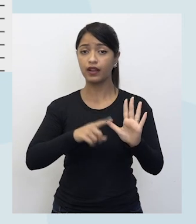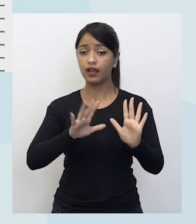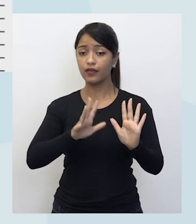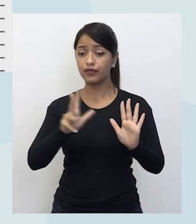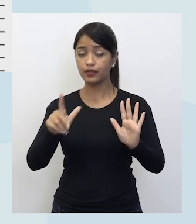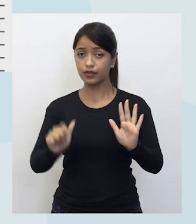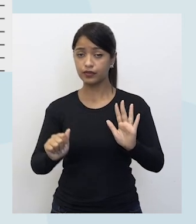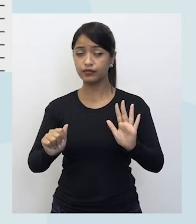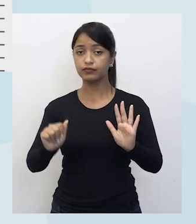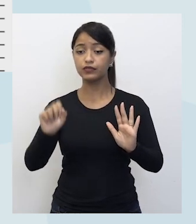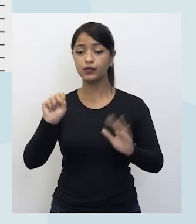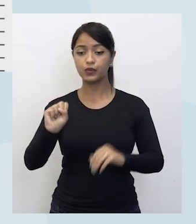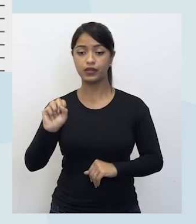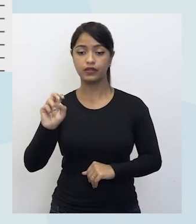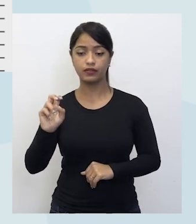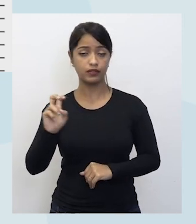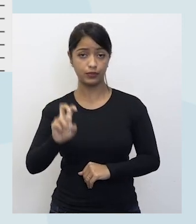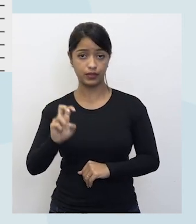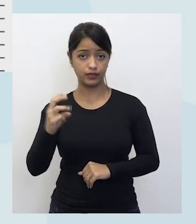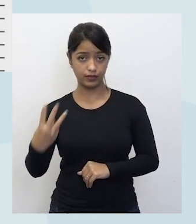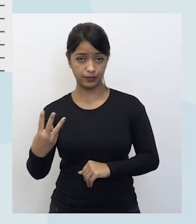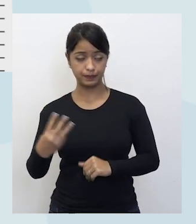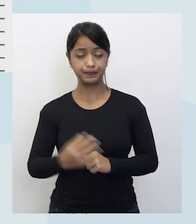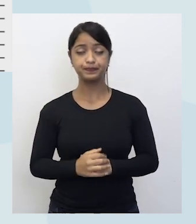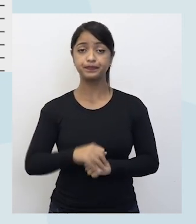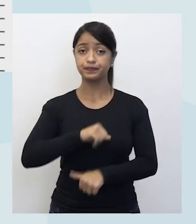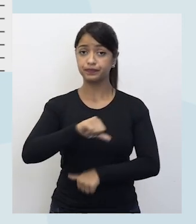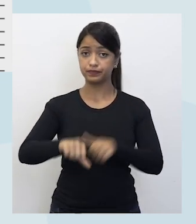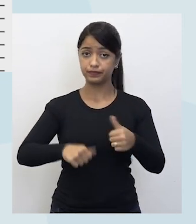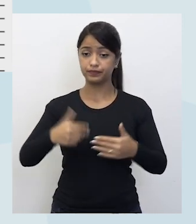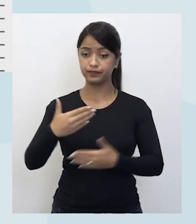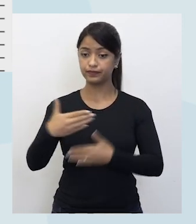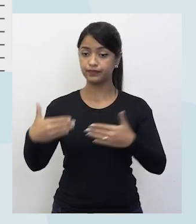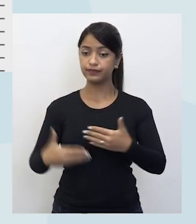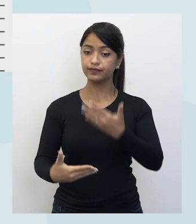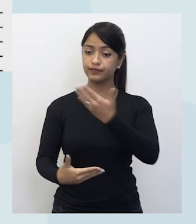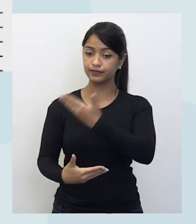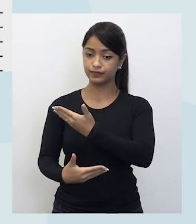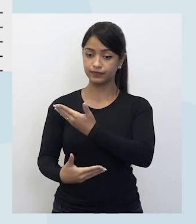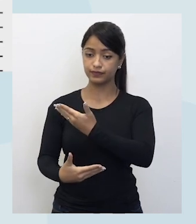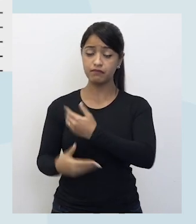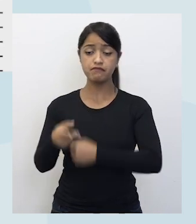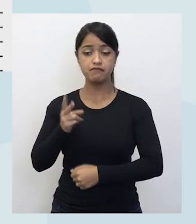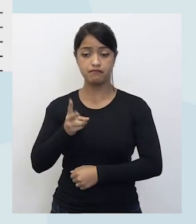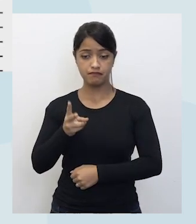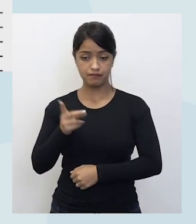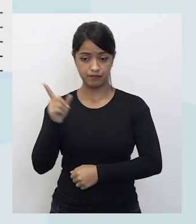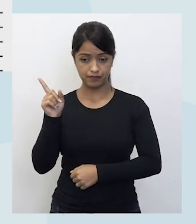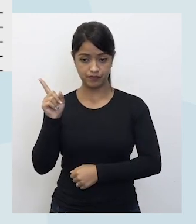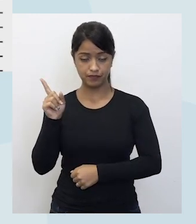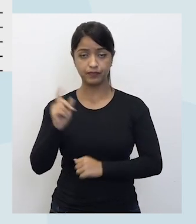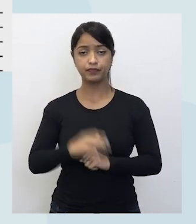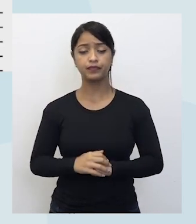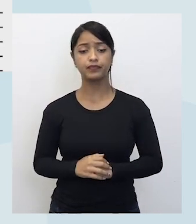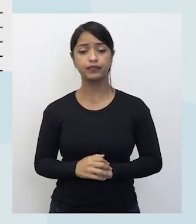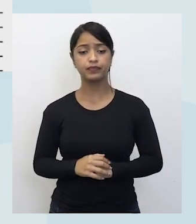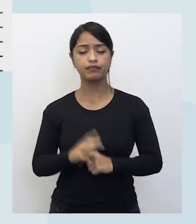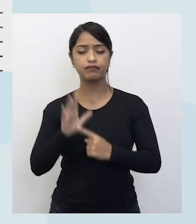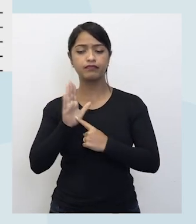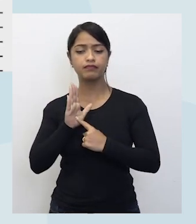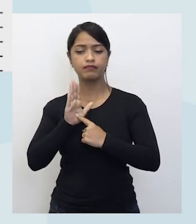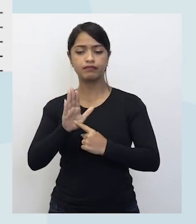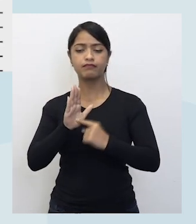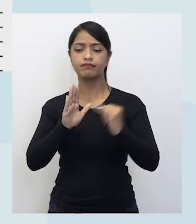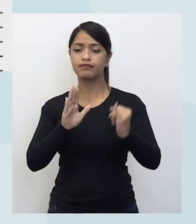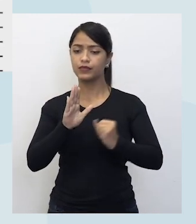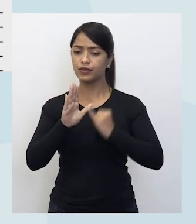Sul em 53. Já no nosso próximo slide, ainda usando esse indicador, nós vamos ter uma coisa muito